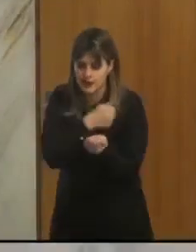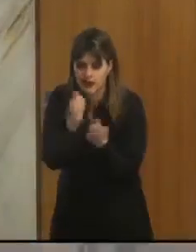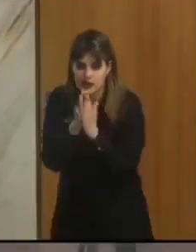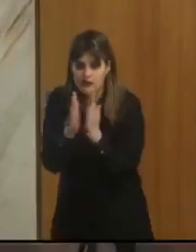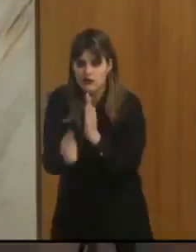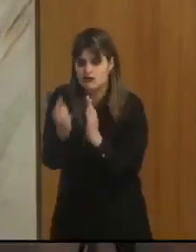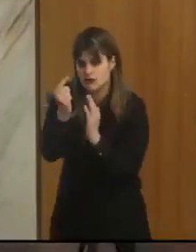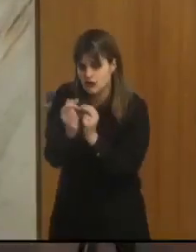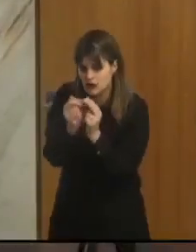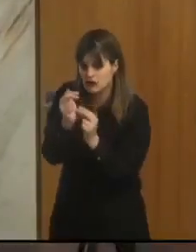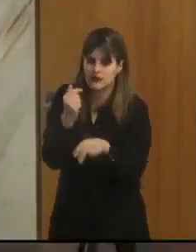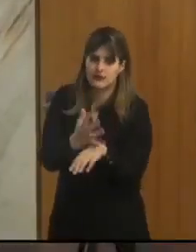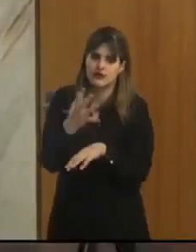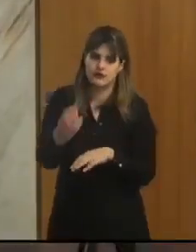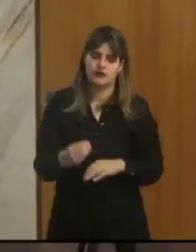um bocadinho mais tarde.